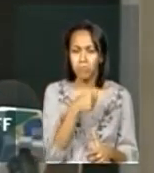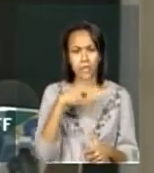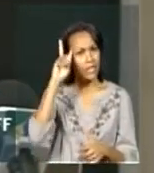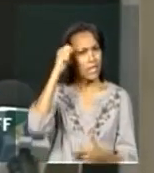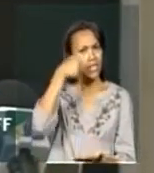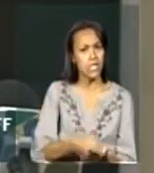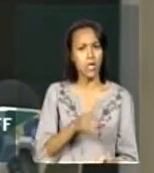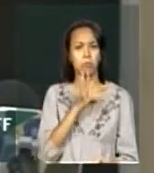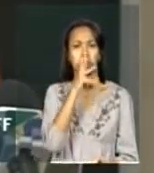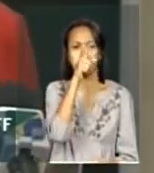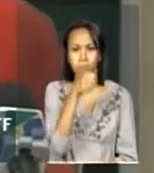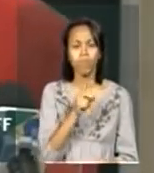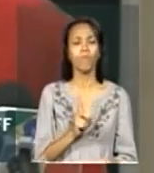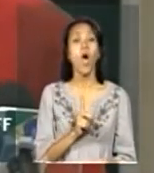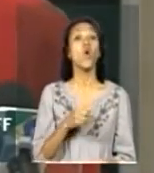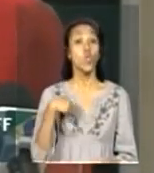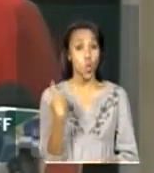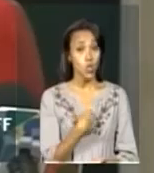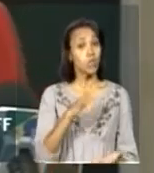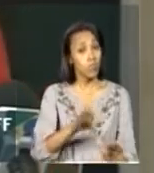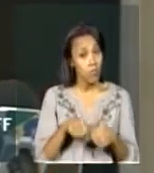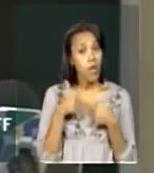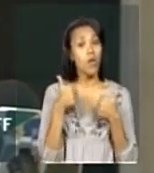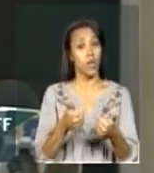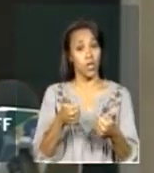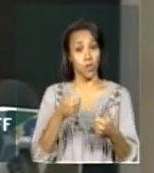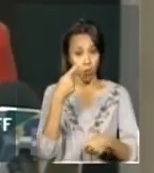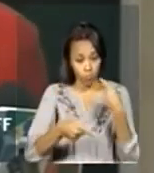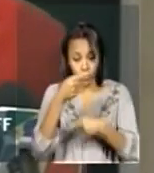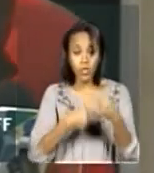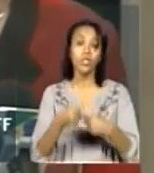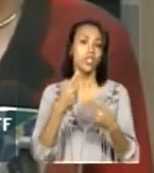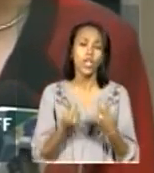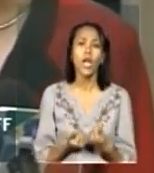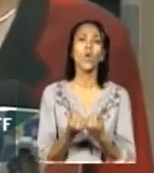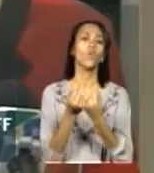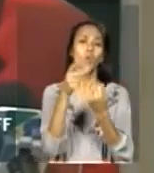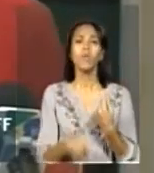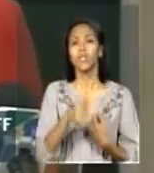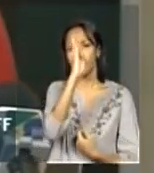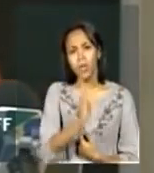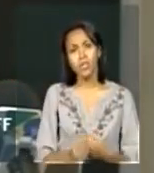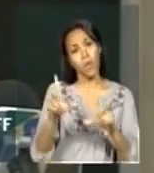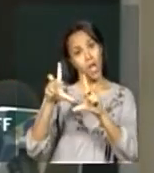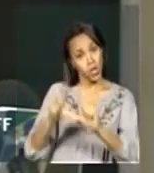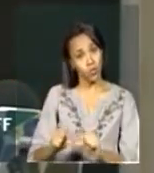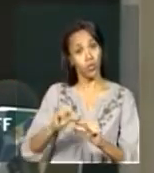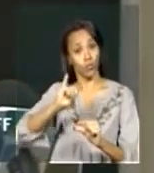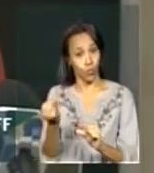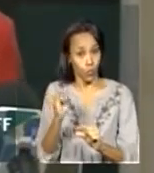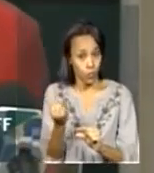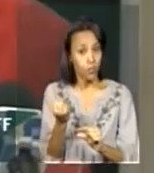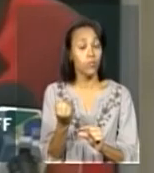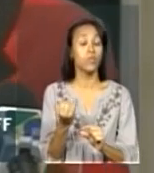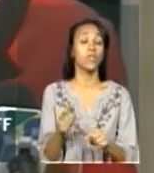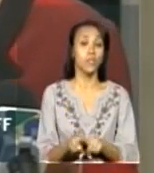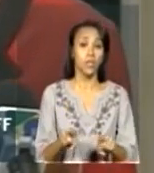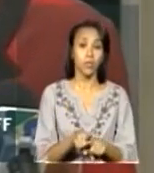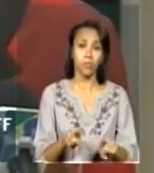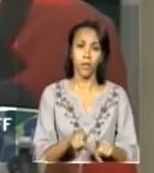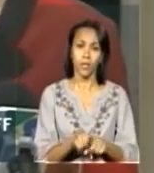nós estamos melhorando o nosso mix política econômica, tanto no que se refere a uma redução dos juros, como uma